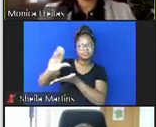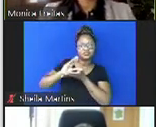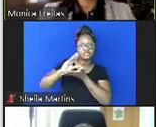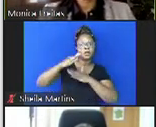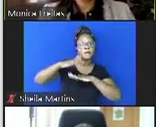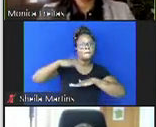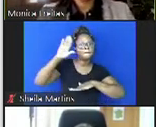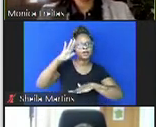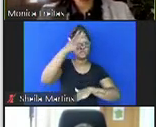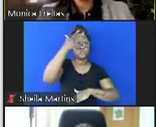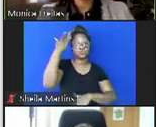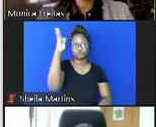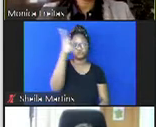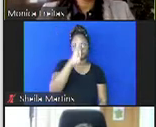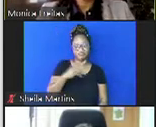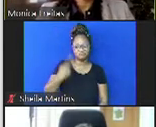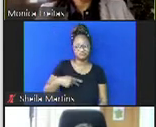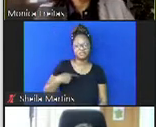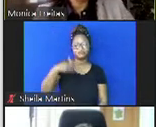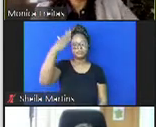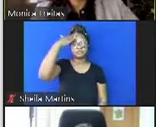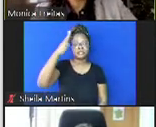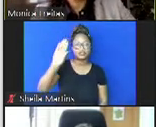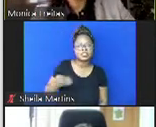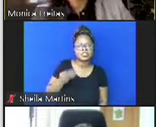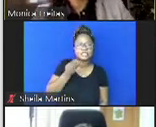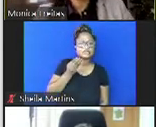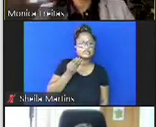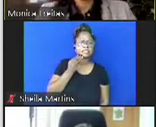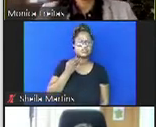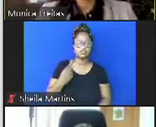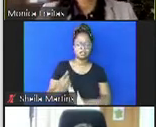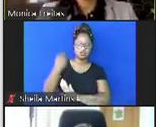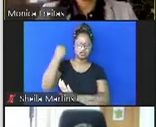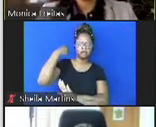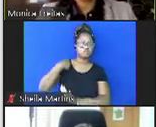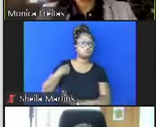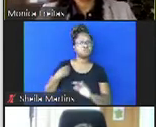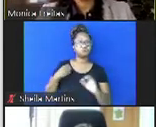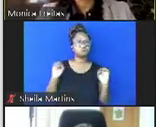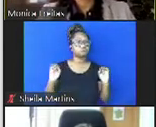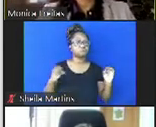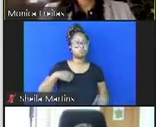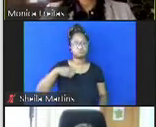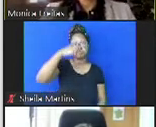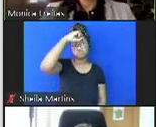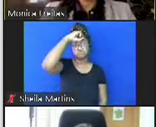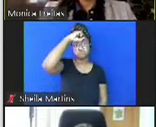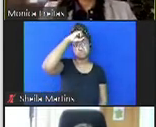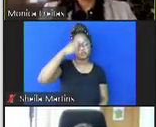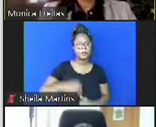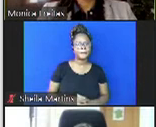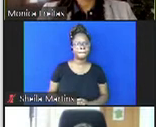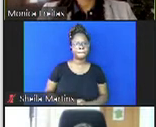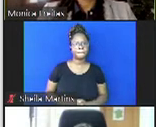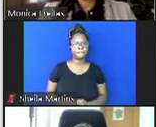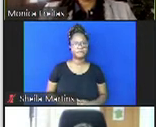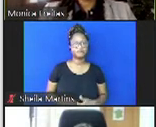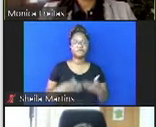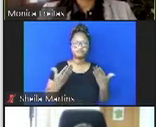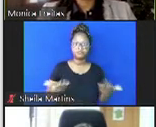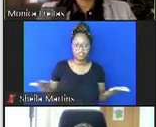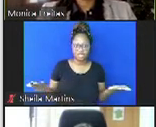ficaram agora sabendo dessa oportunidade, coisa que eu não sabia na época que eu apliquei. Né. Por